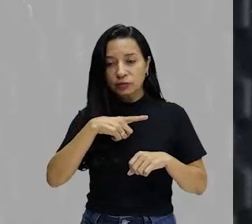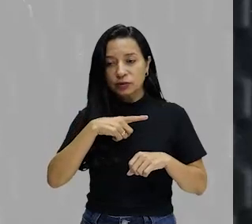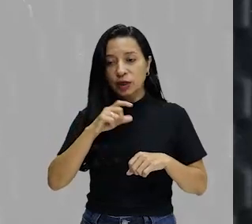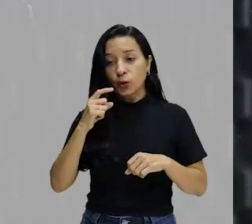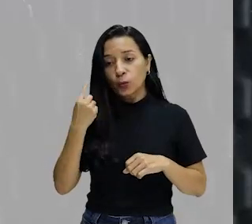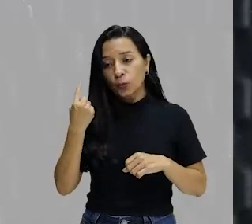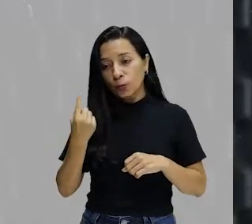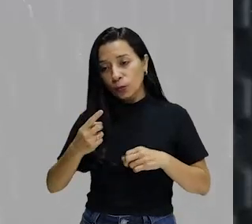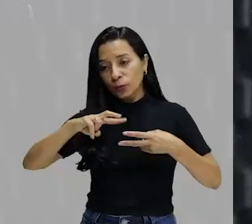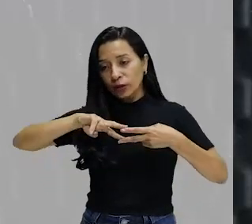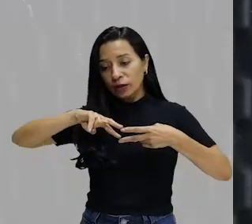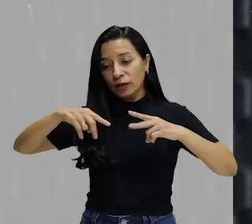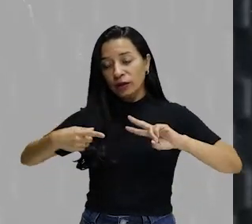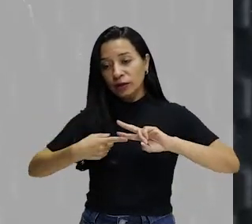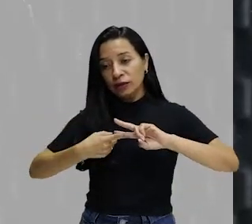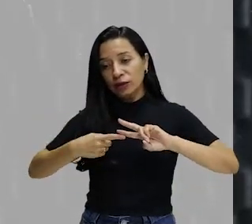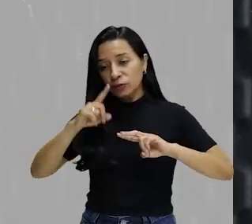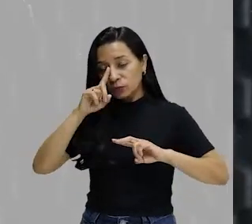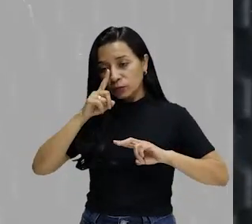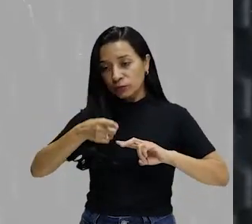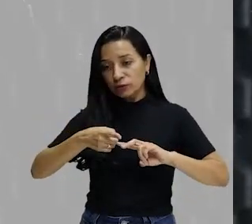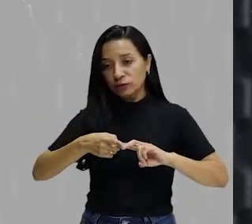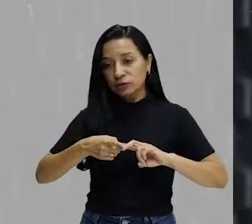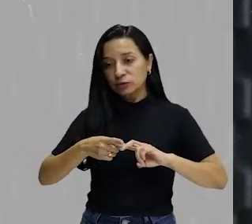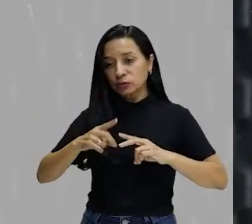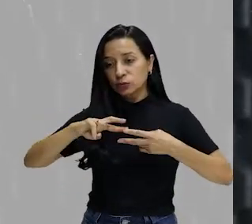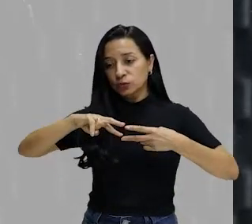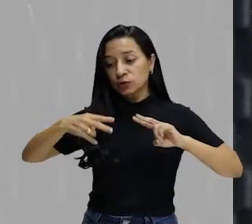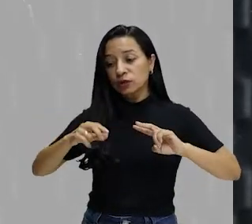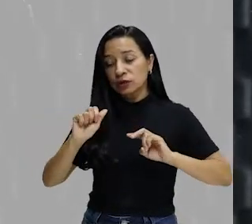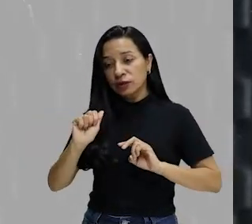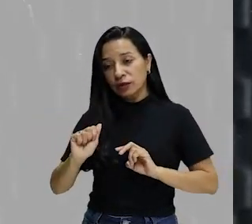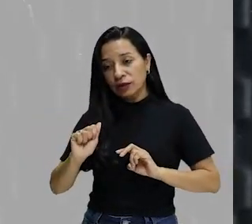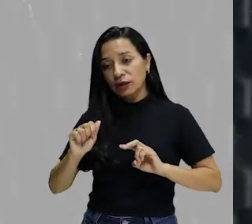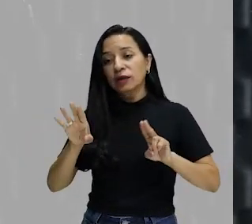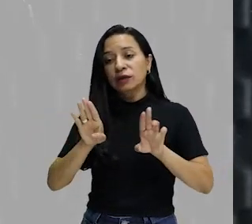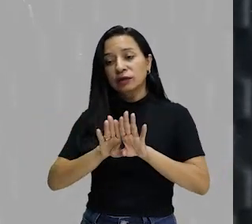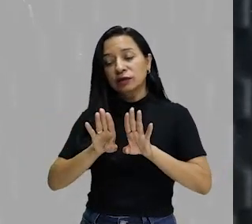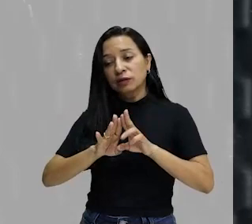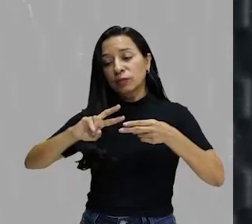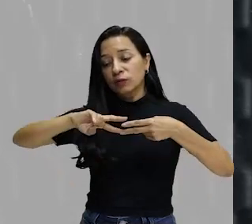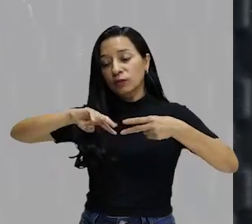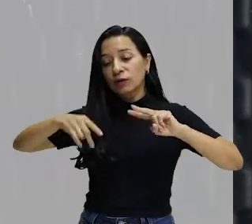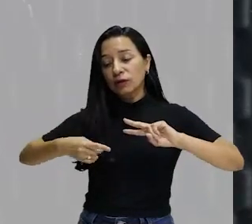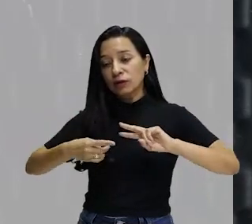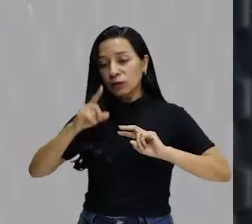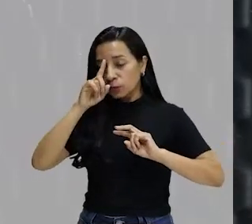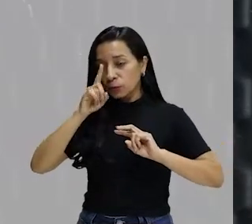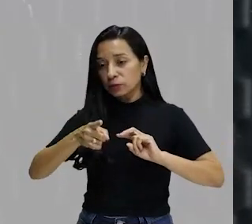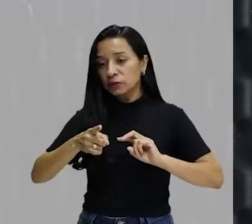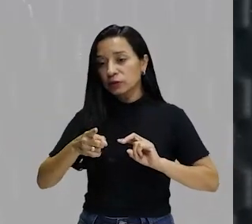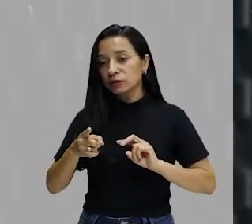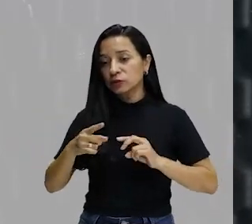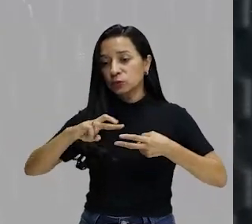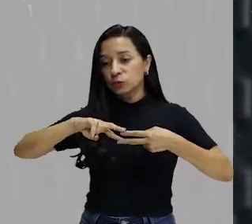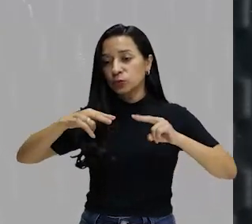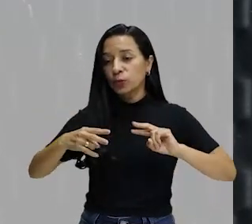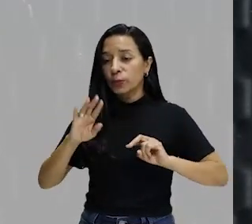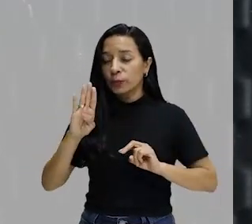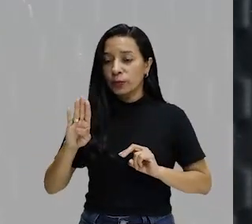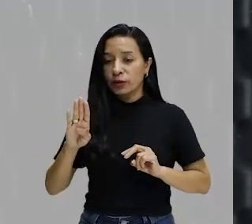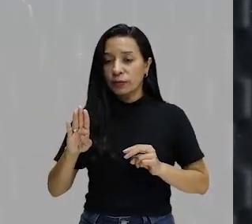alelo dominante do gene A e pelo menos um alelo dominante do gene B. Certo? Lembrando que no lugar do